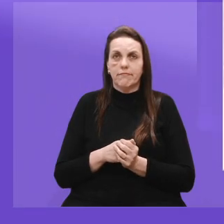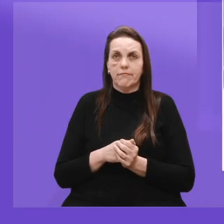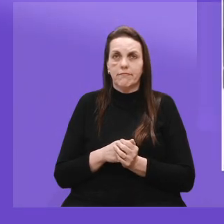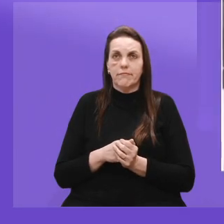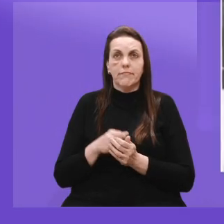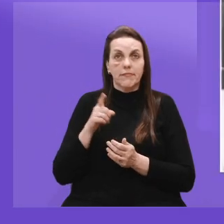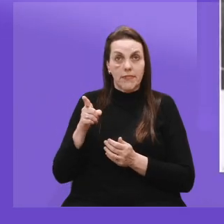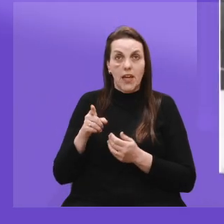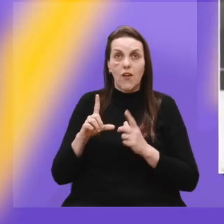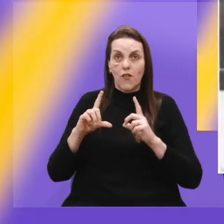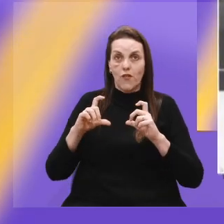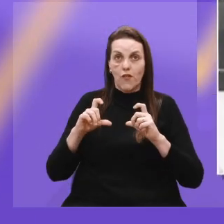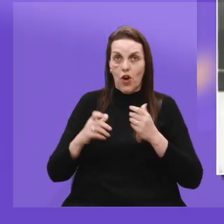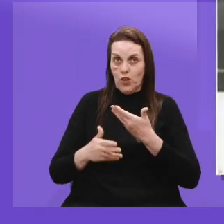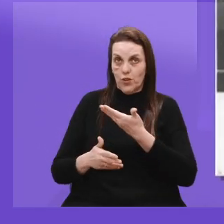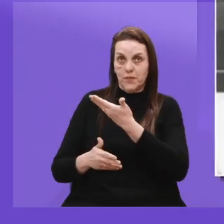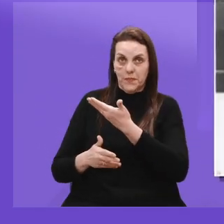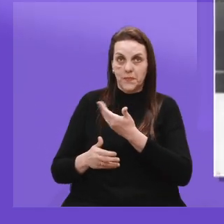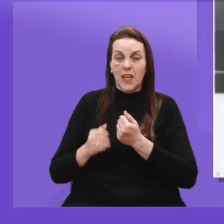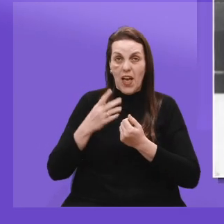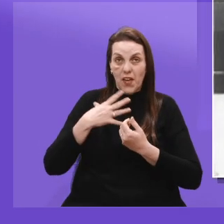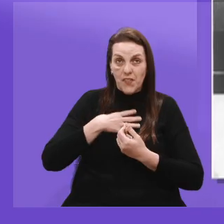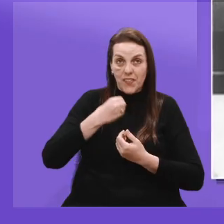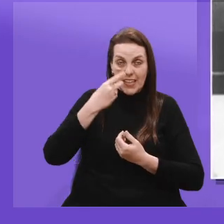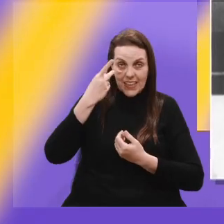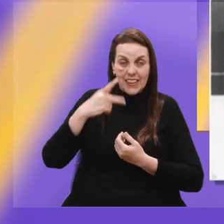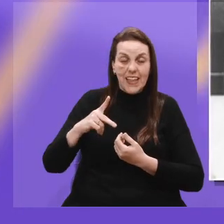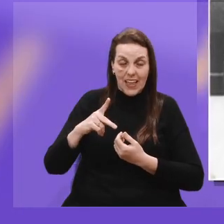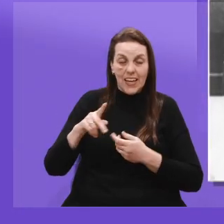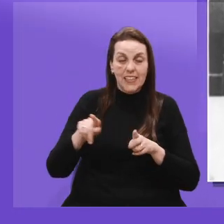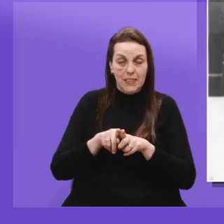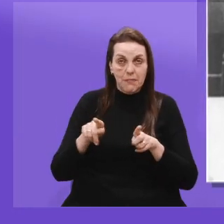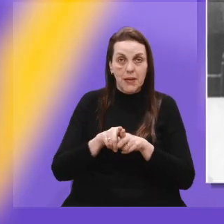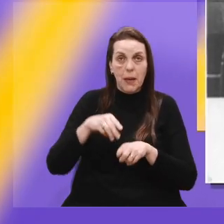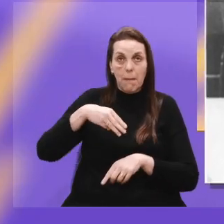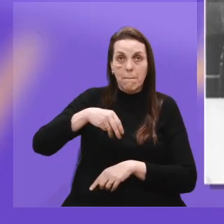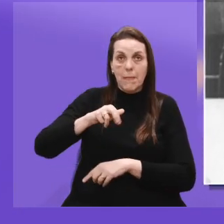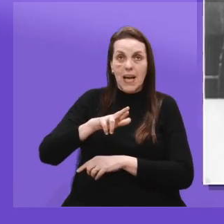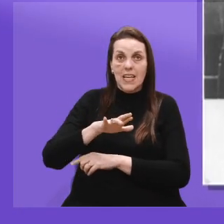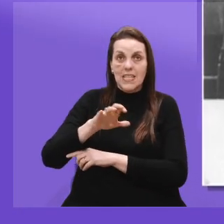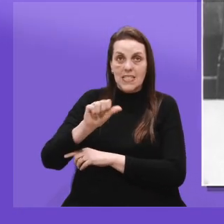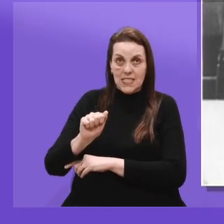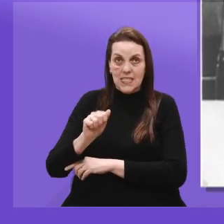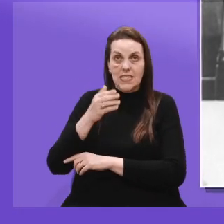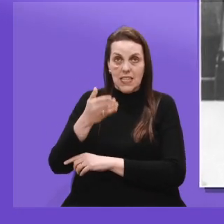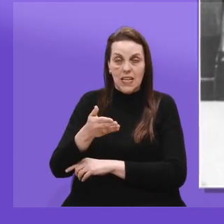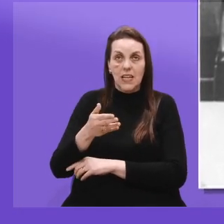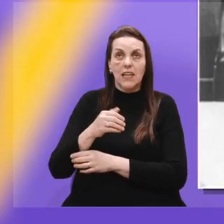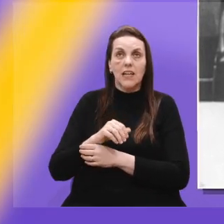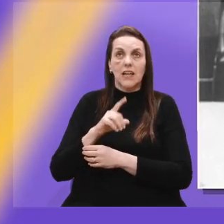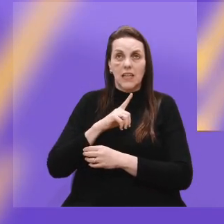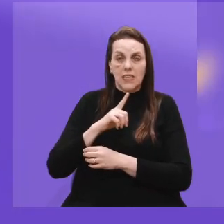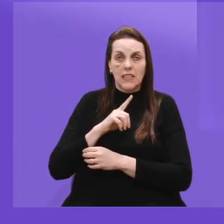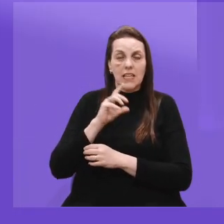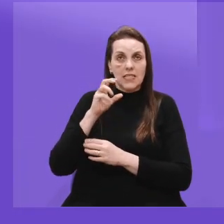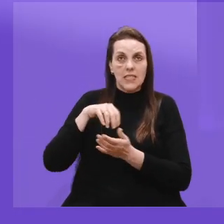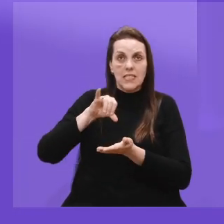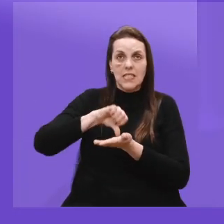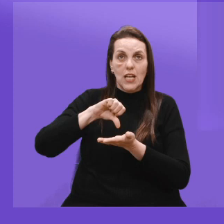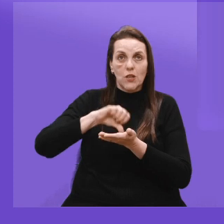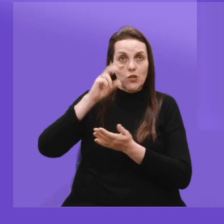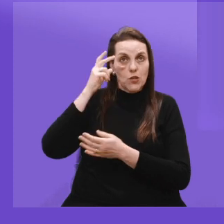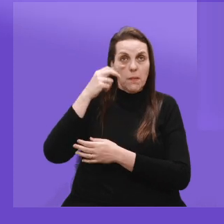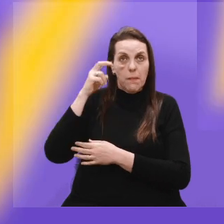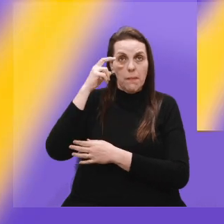foram cedidas pela filha dela, que é a Márcia Graziotin Mano, e também nosso centro de memória, né? Já que a gente está falando de como era e de hoje,